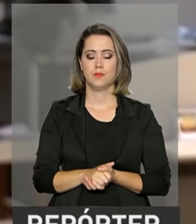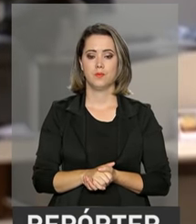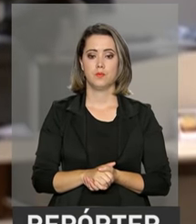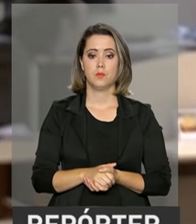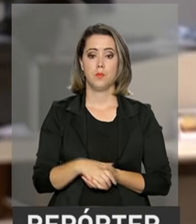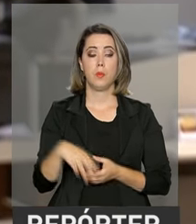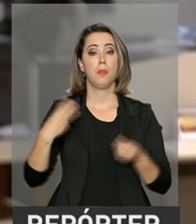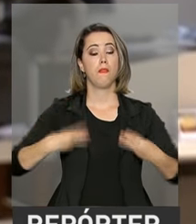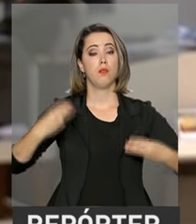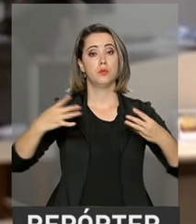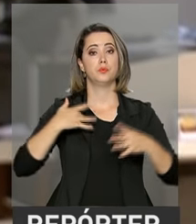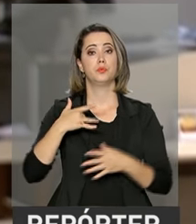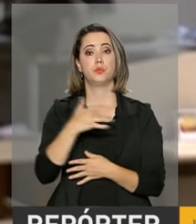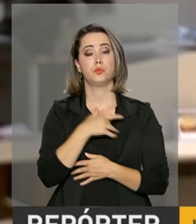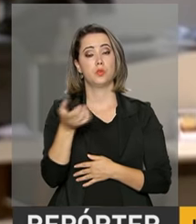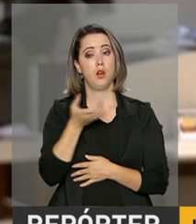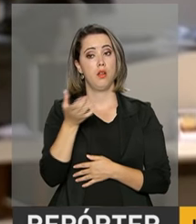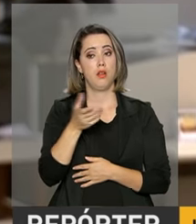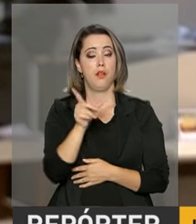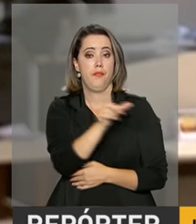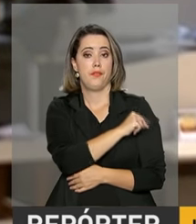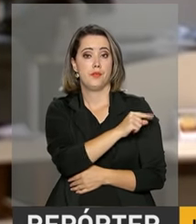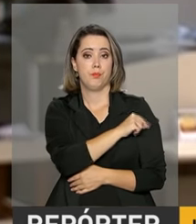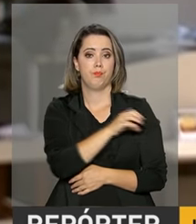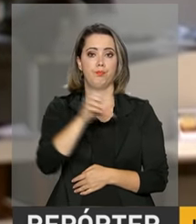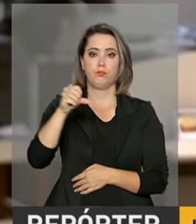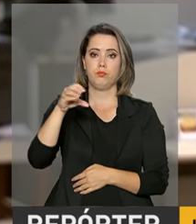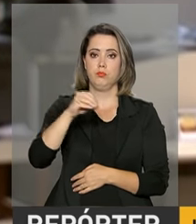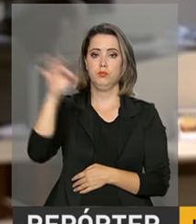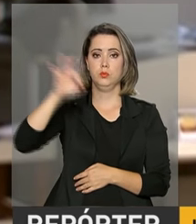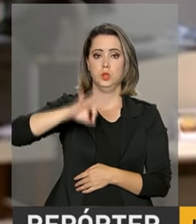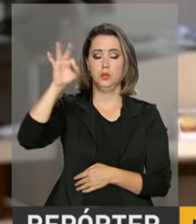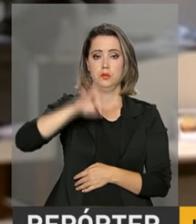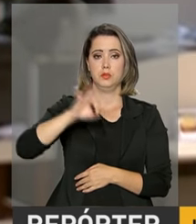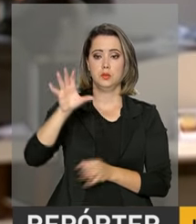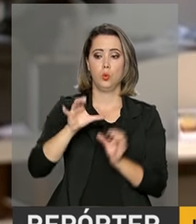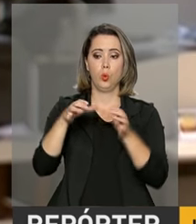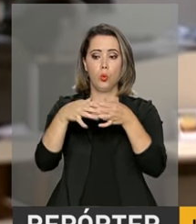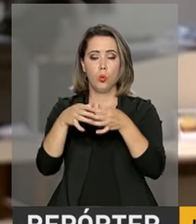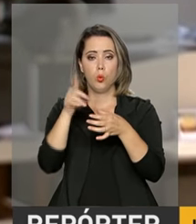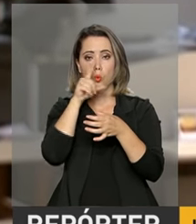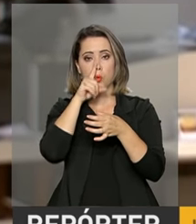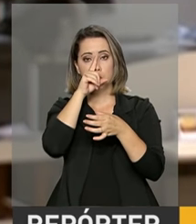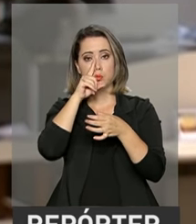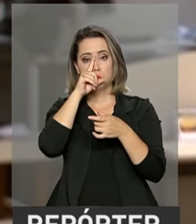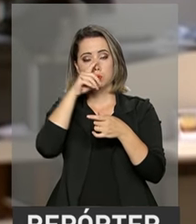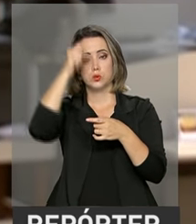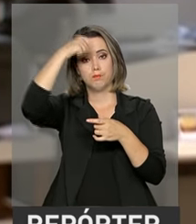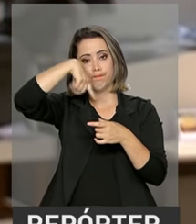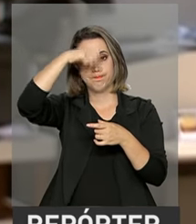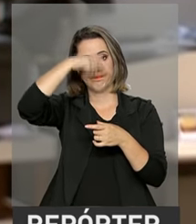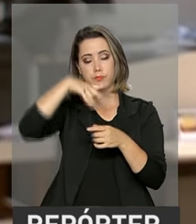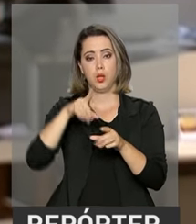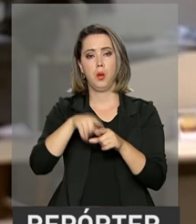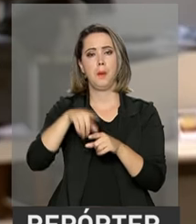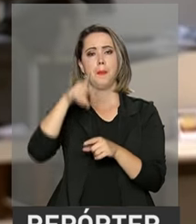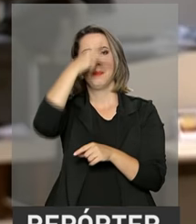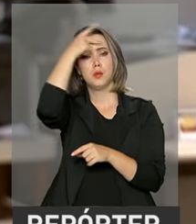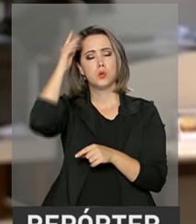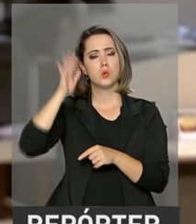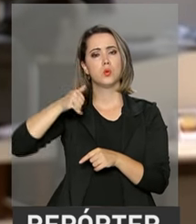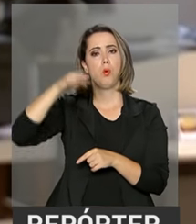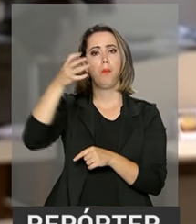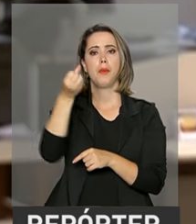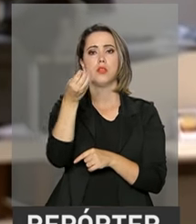o ministério da saúde pretende vacinar 90% da população considerada de risco para complicações por gripe são pessoas a partir de 60